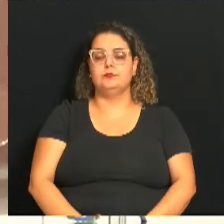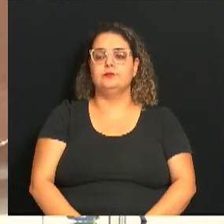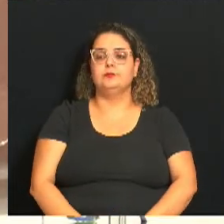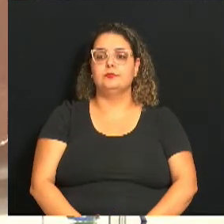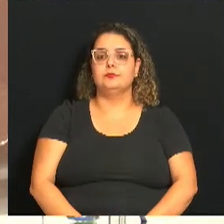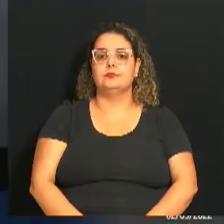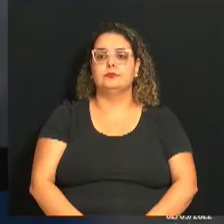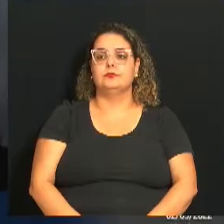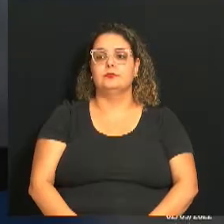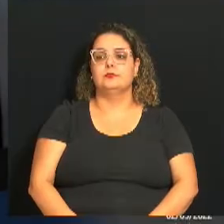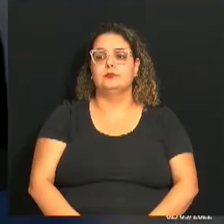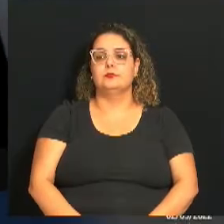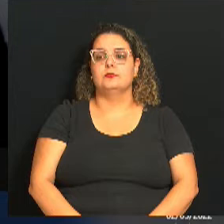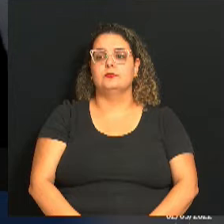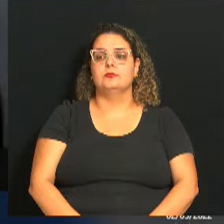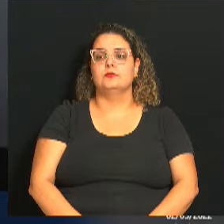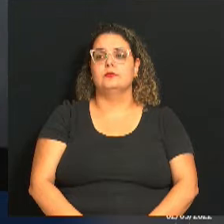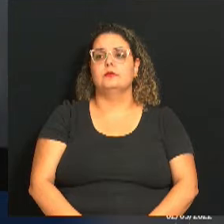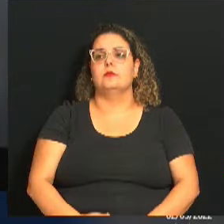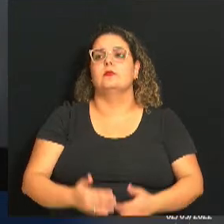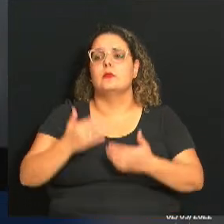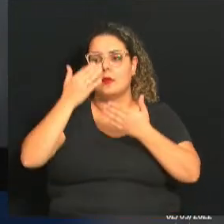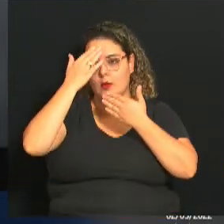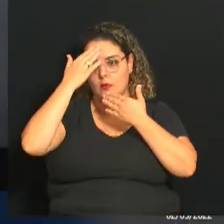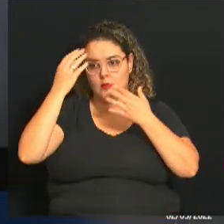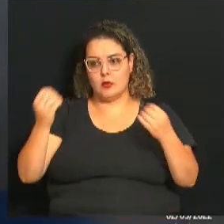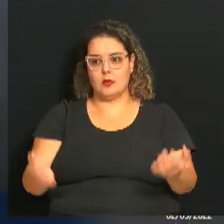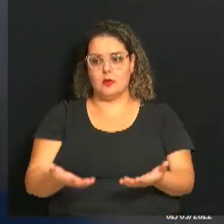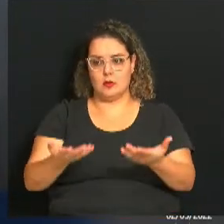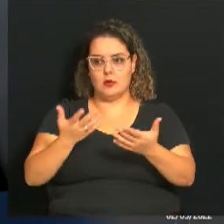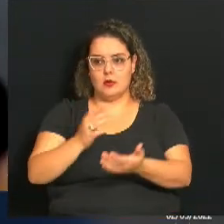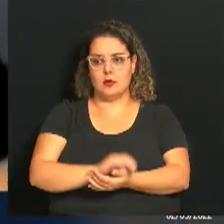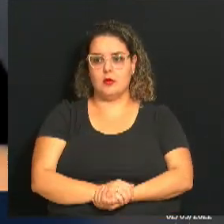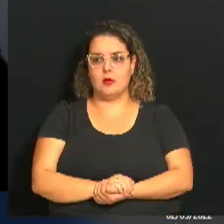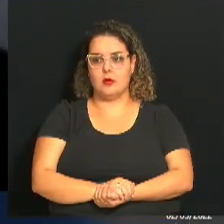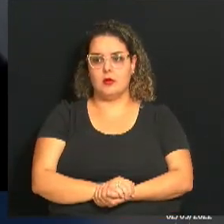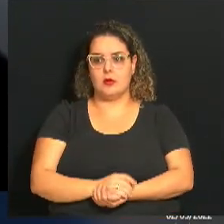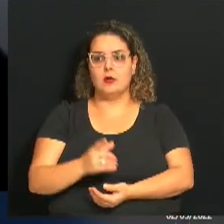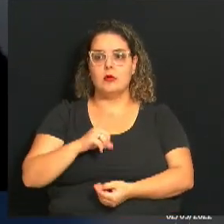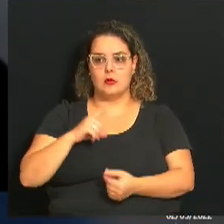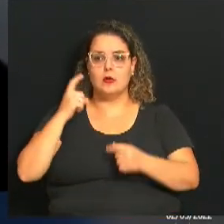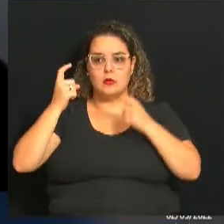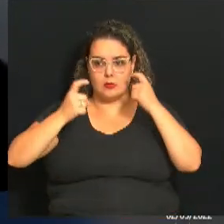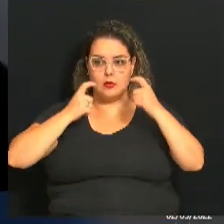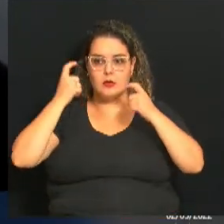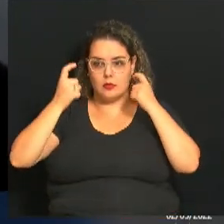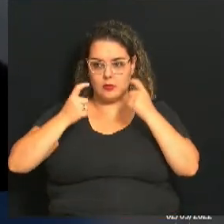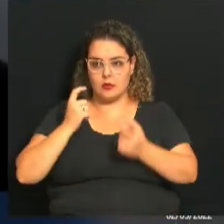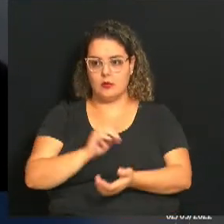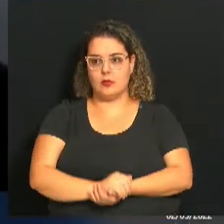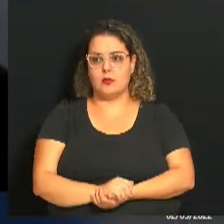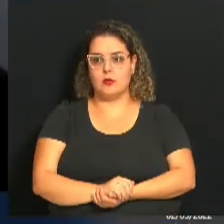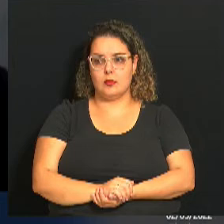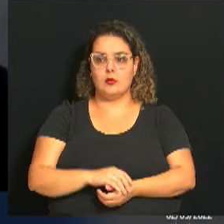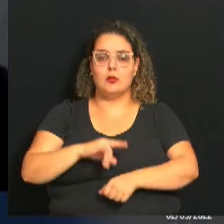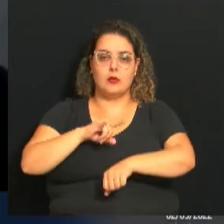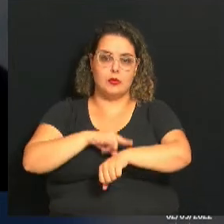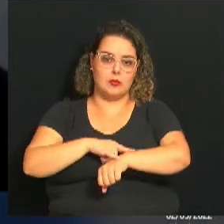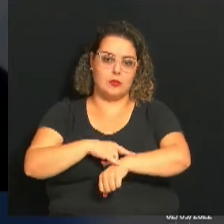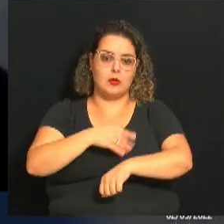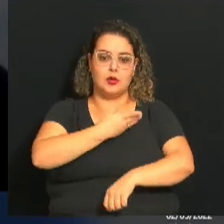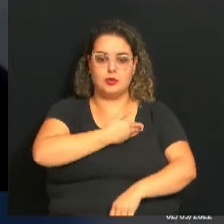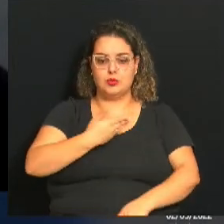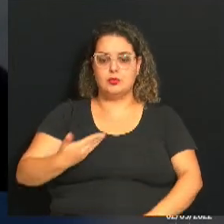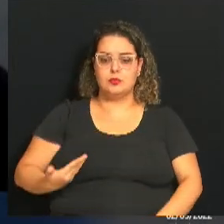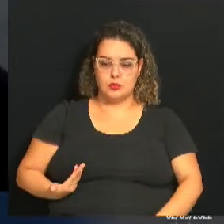Oi, posso responder. Obrigada aí pela essa contribuição. Realmente há essa preocupação realmente com relação aos banheiros públicos, né?